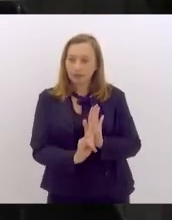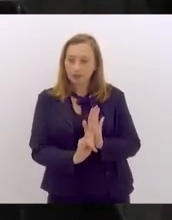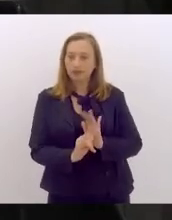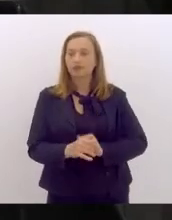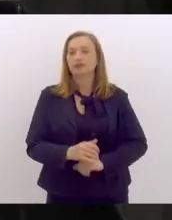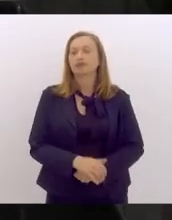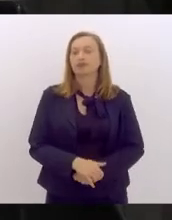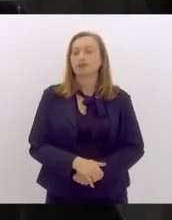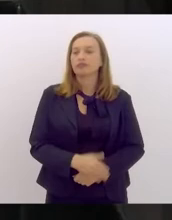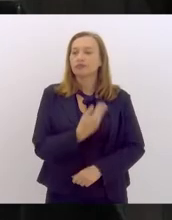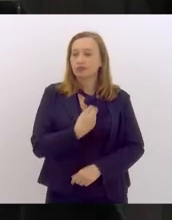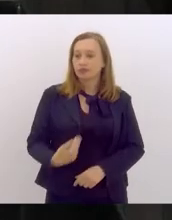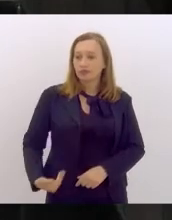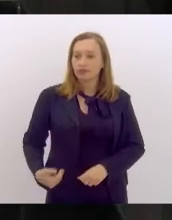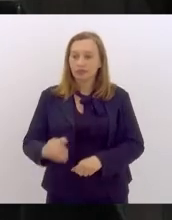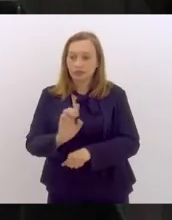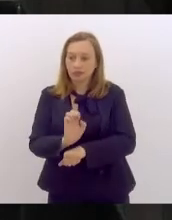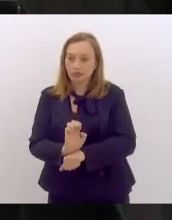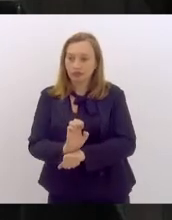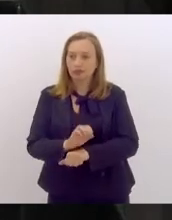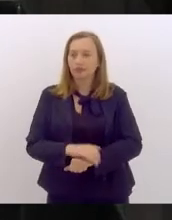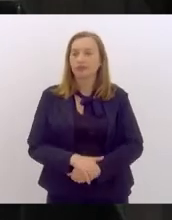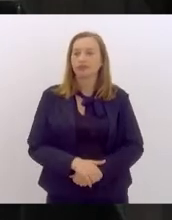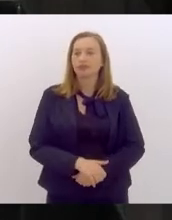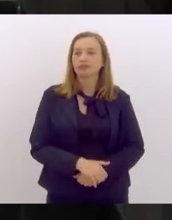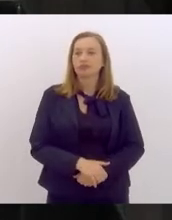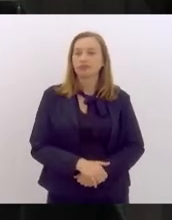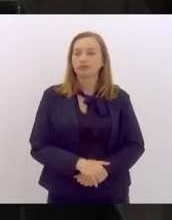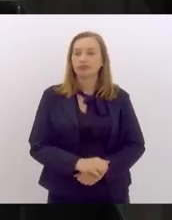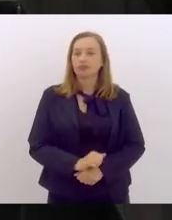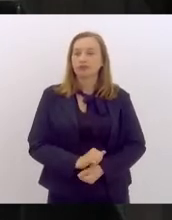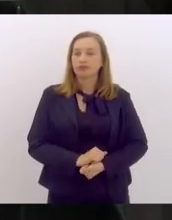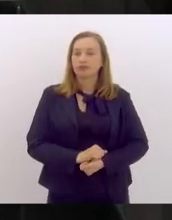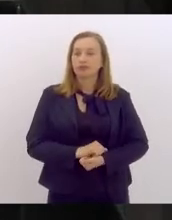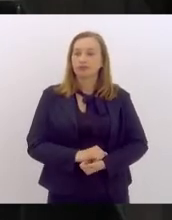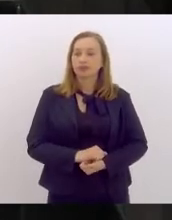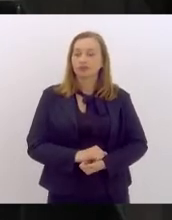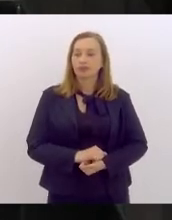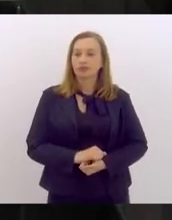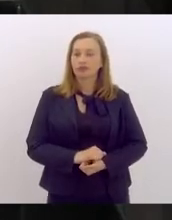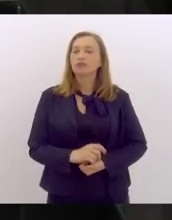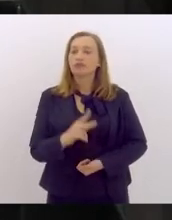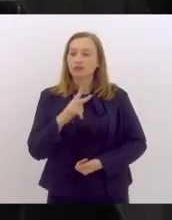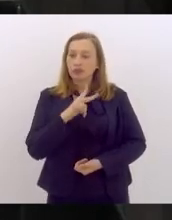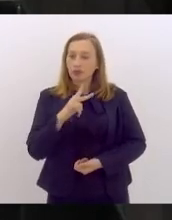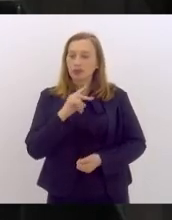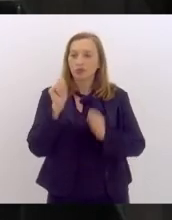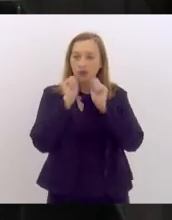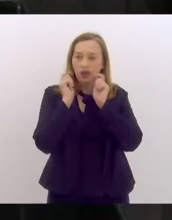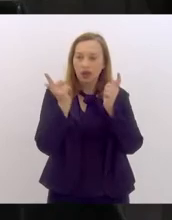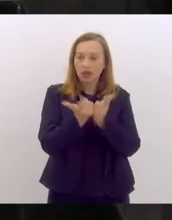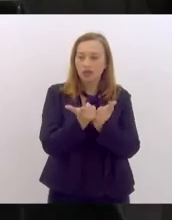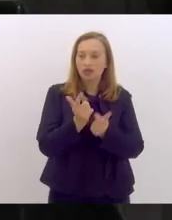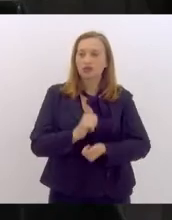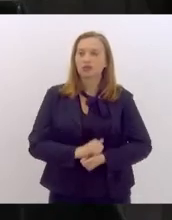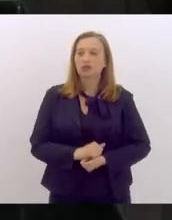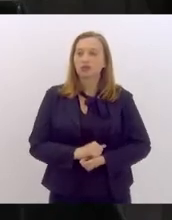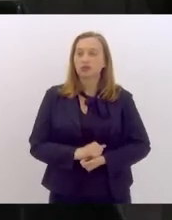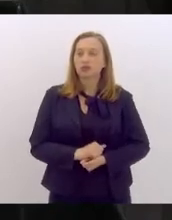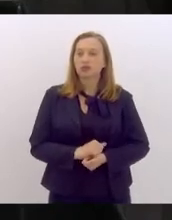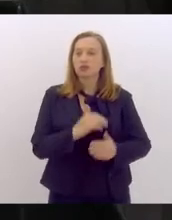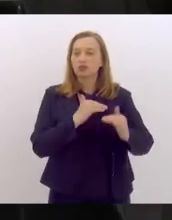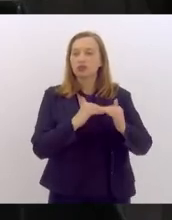né ao governo do estado é a assembleia a própria Assembleia Legislativa a